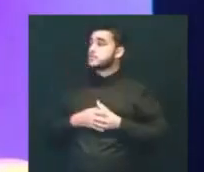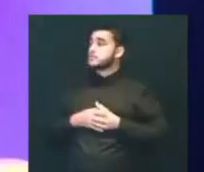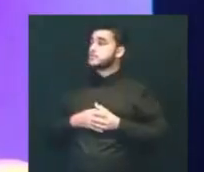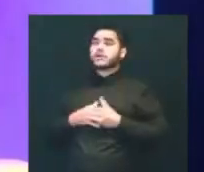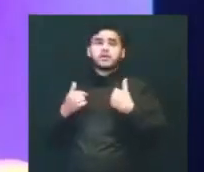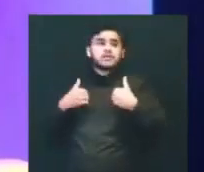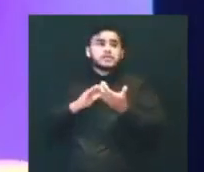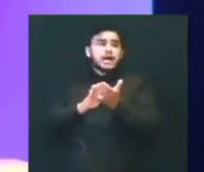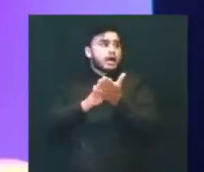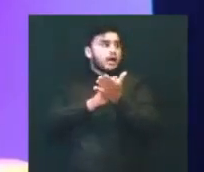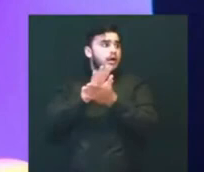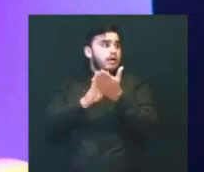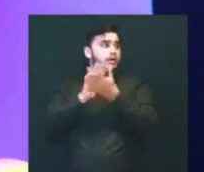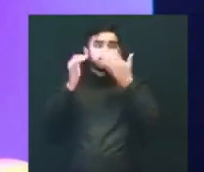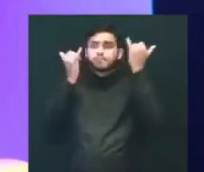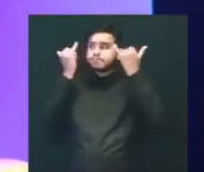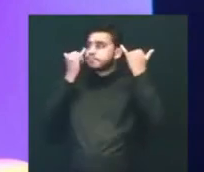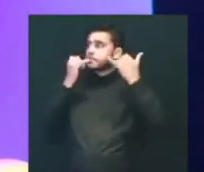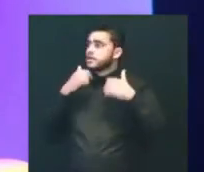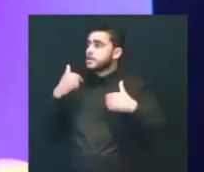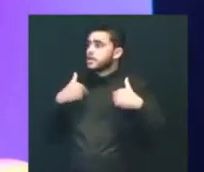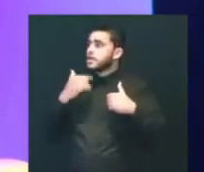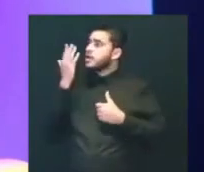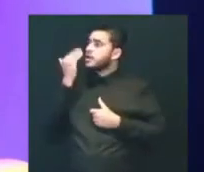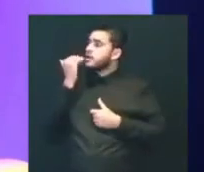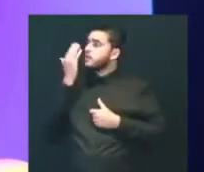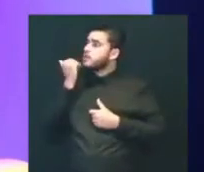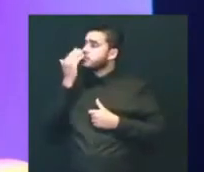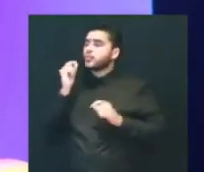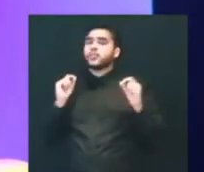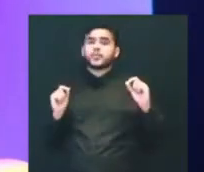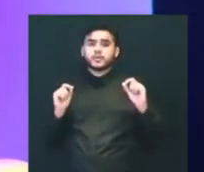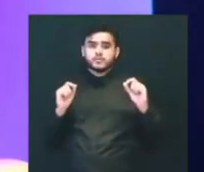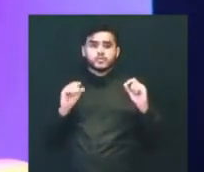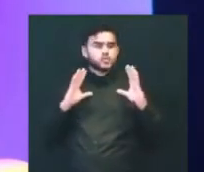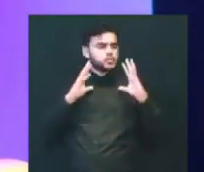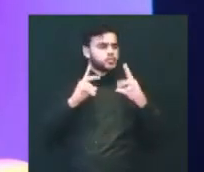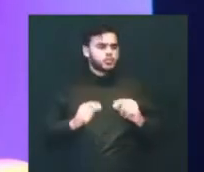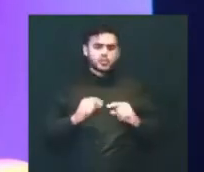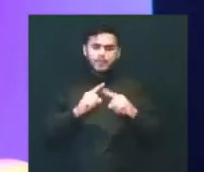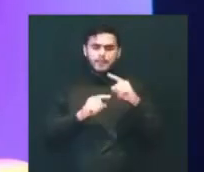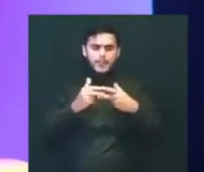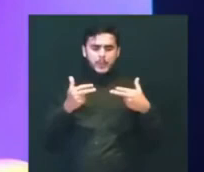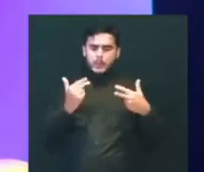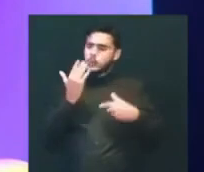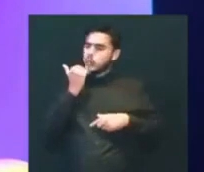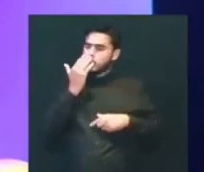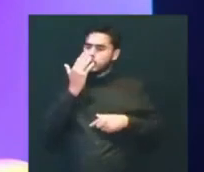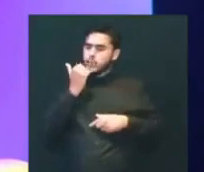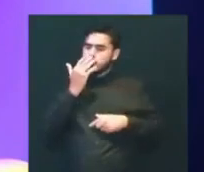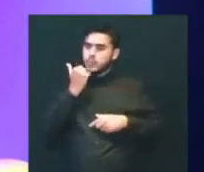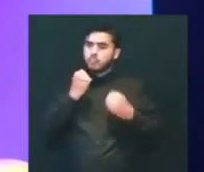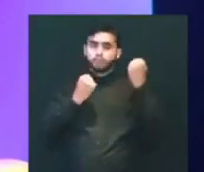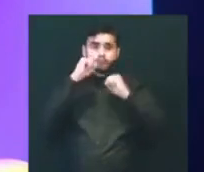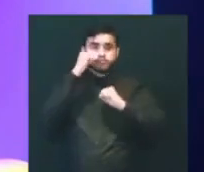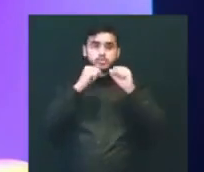de saúde. A alimentação dele praticamente era de industrializados, de comida congelada, e